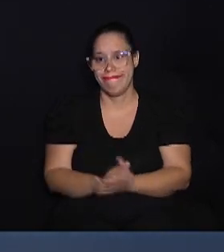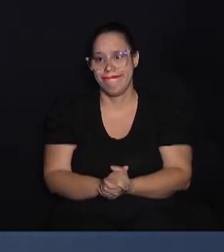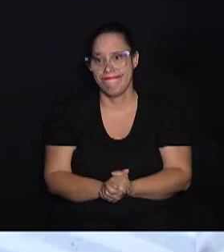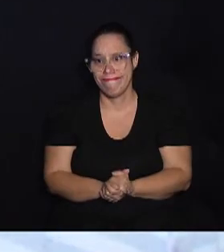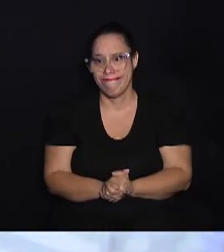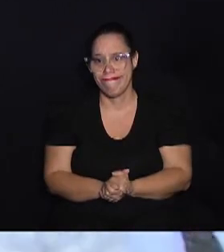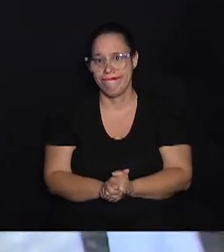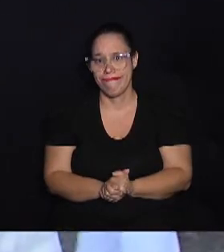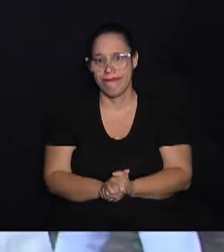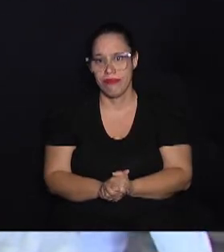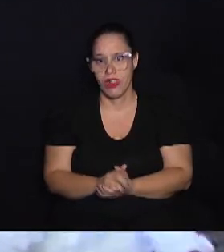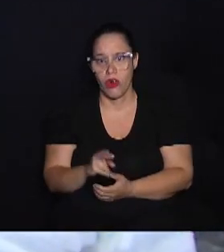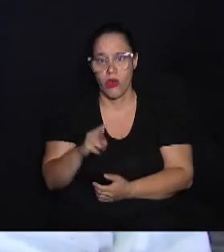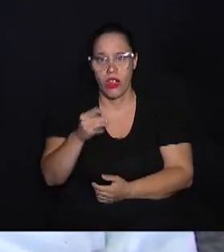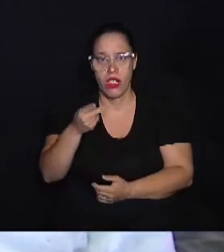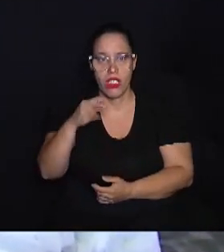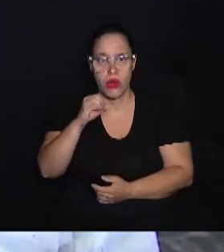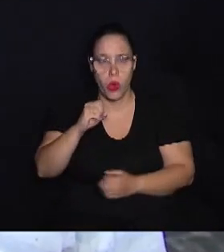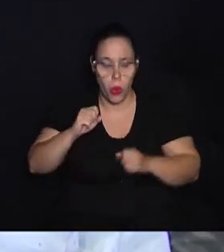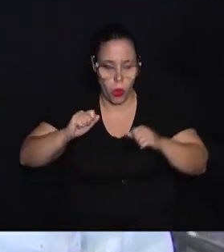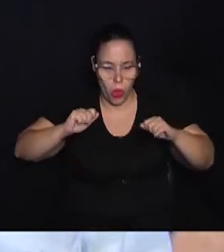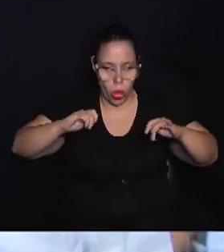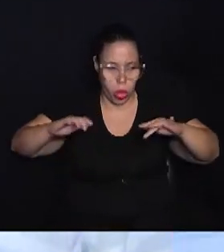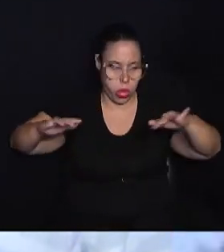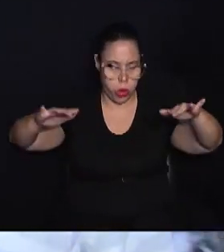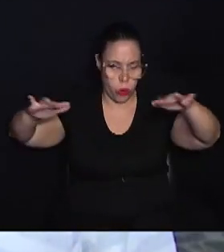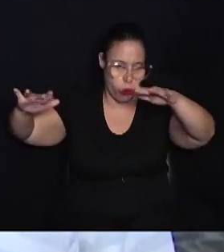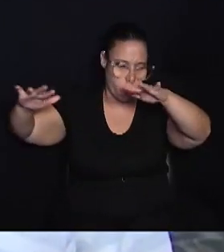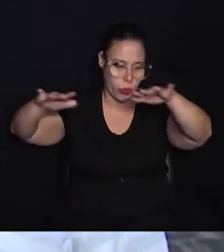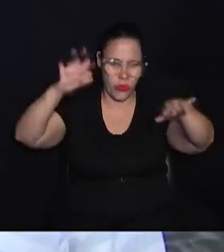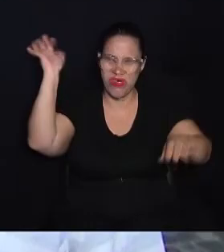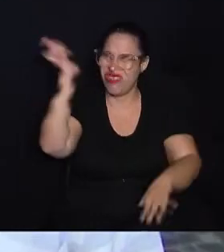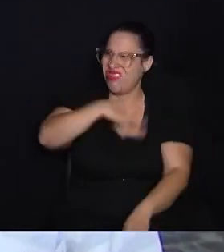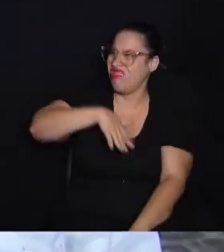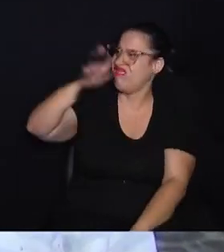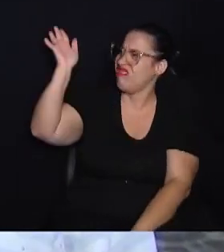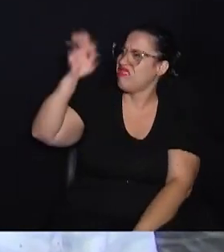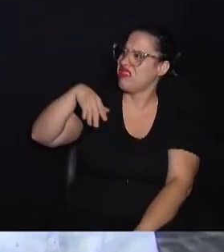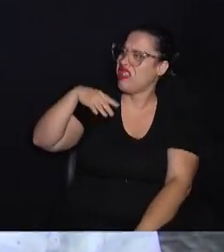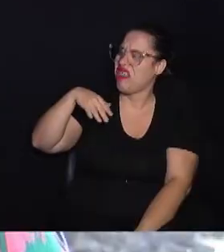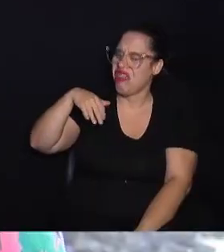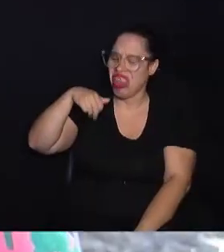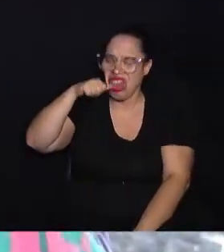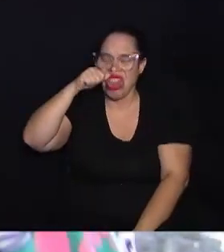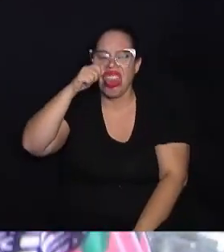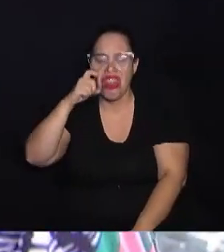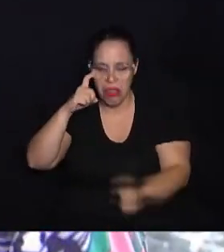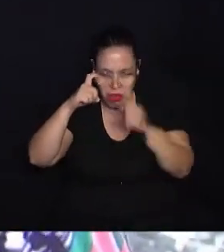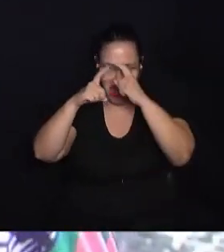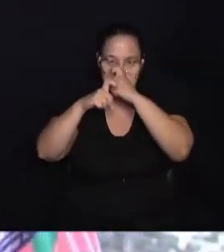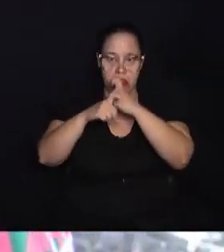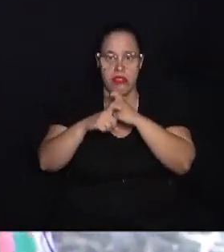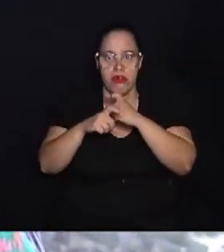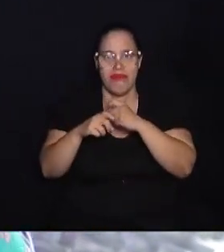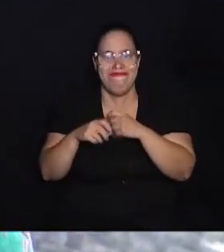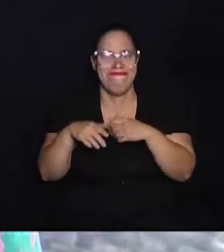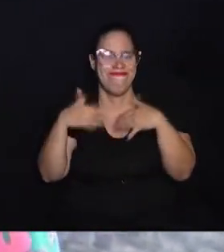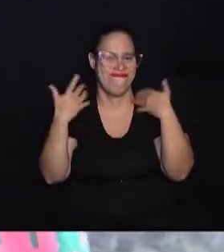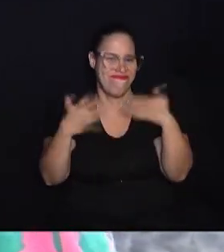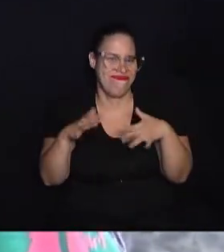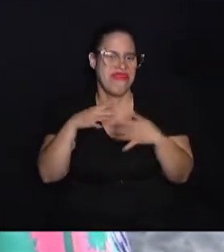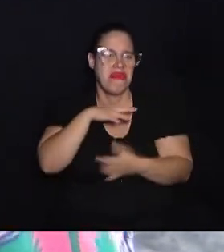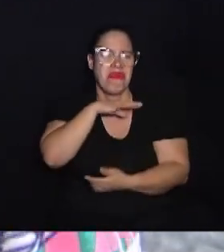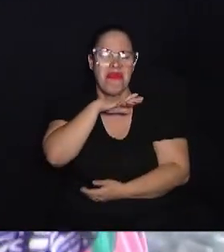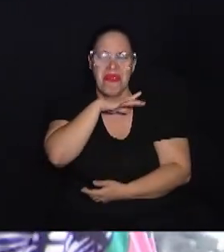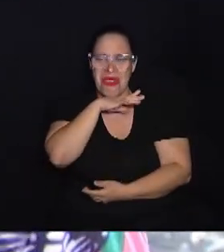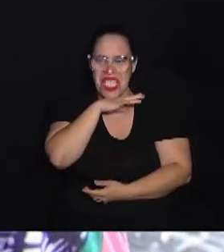Tava muita fumaça, muita... Fica difícil respirar? Difícil. Bem ruim, viu? Tá bem ruim,